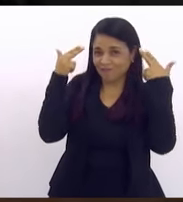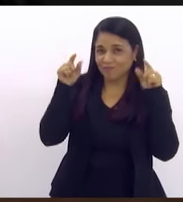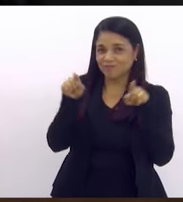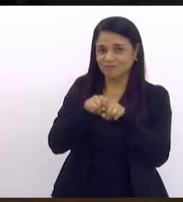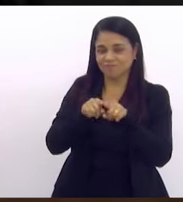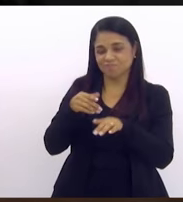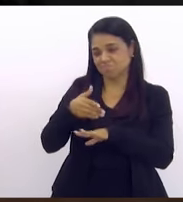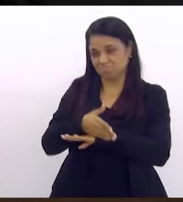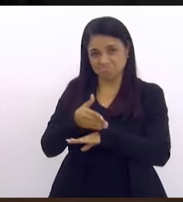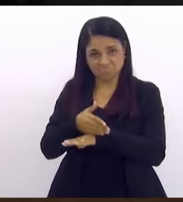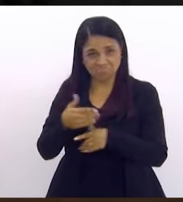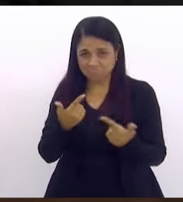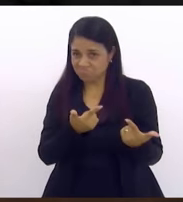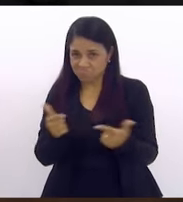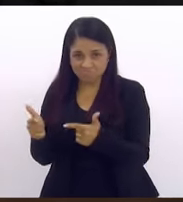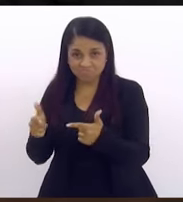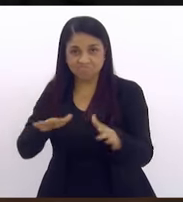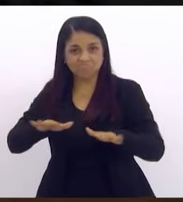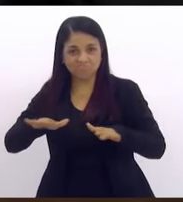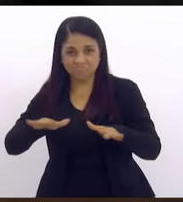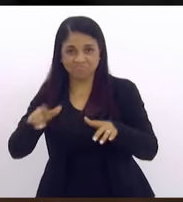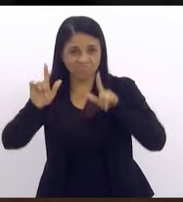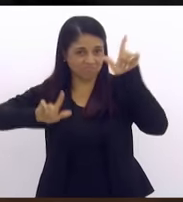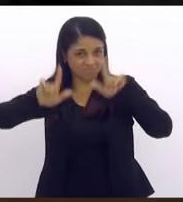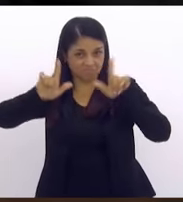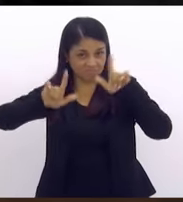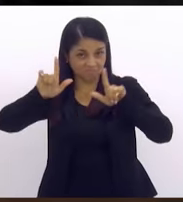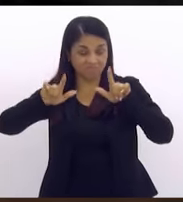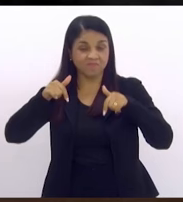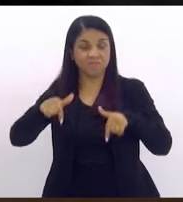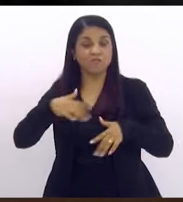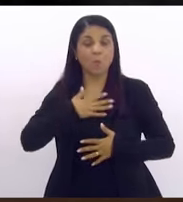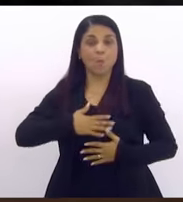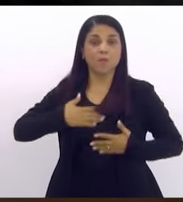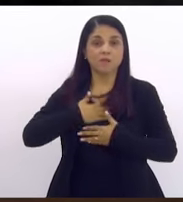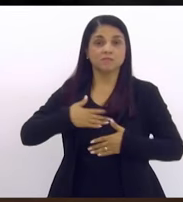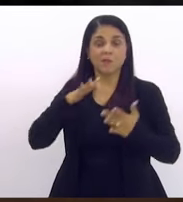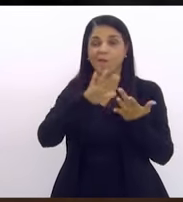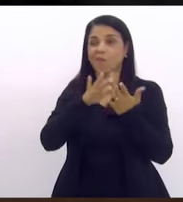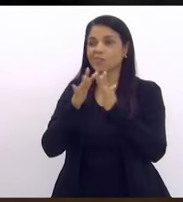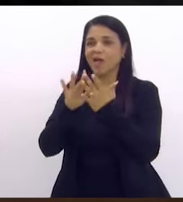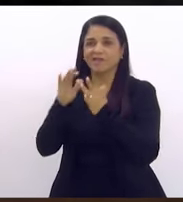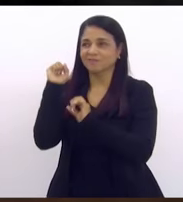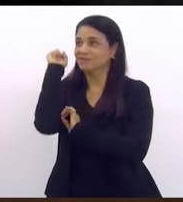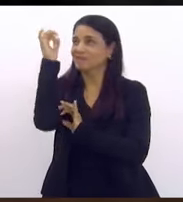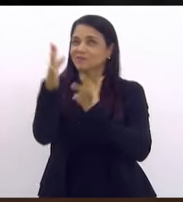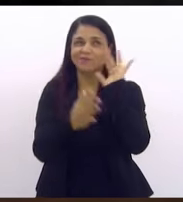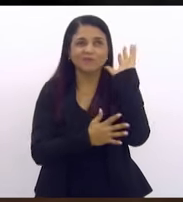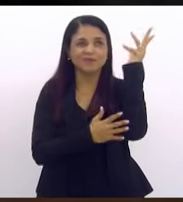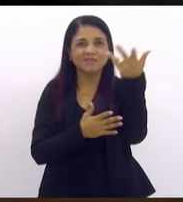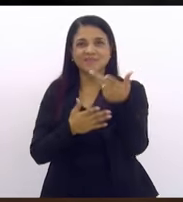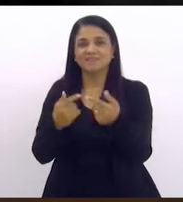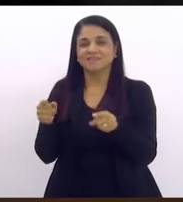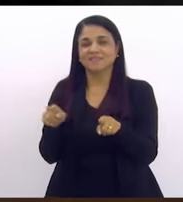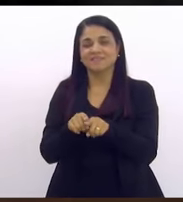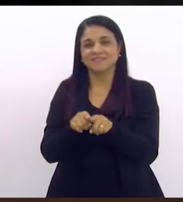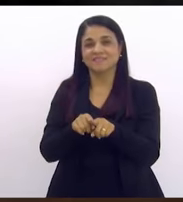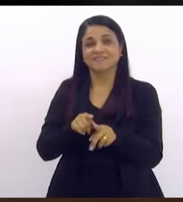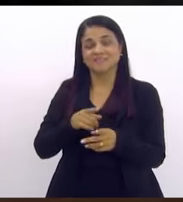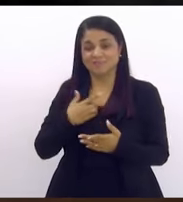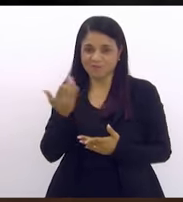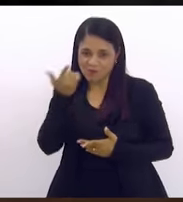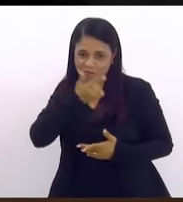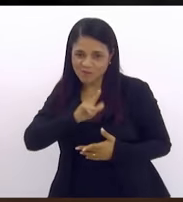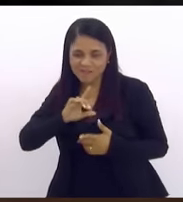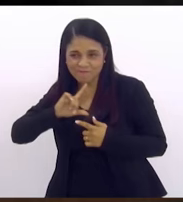acesso à televisão trouxe por outro lado o prazer do contato com a natureza que se mantém nas escapadas a casa